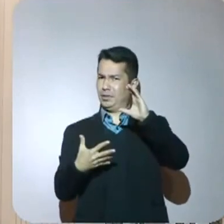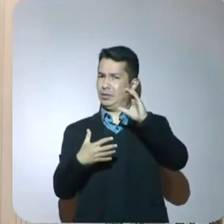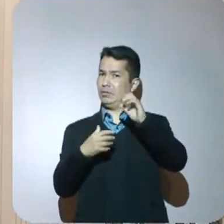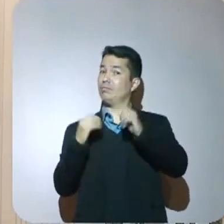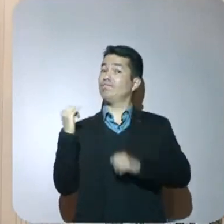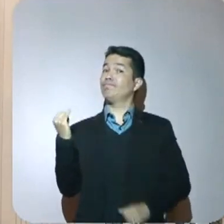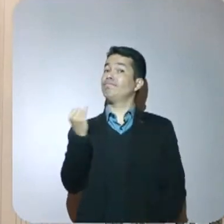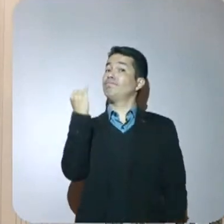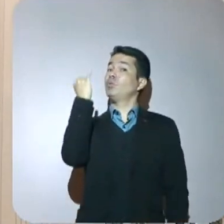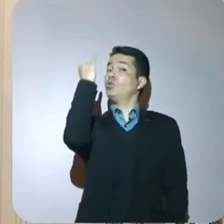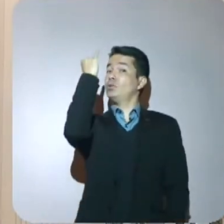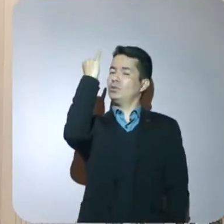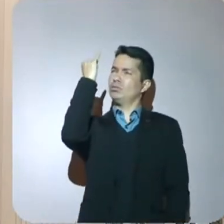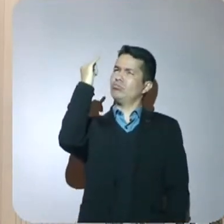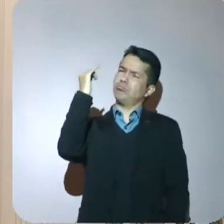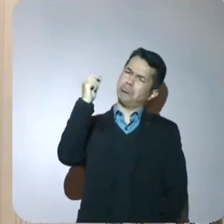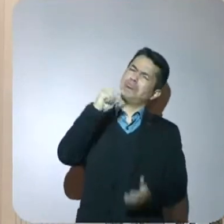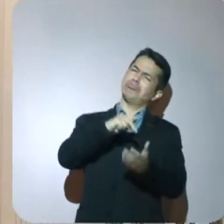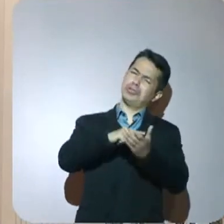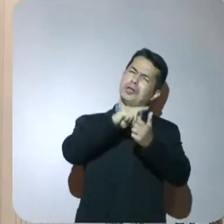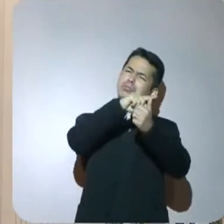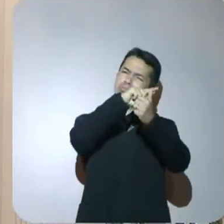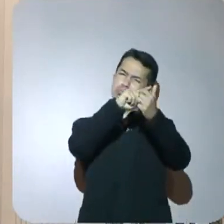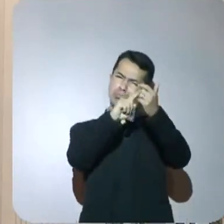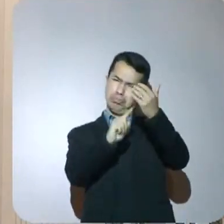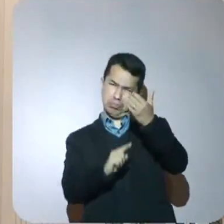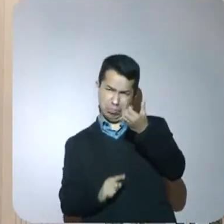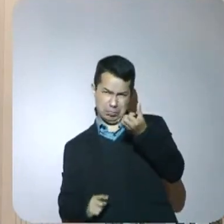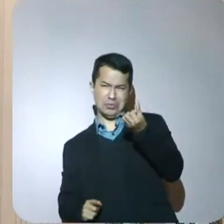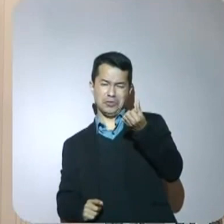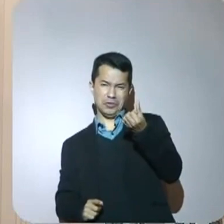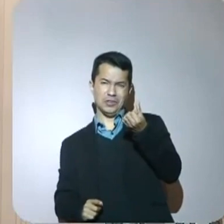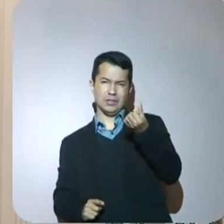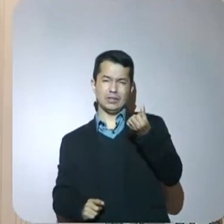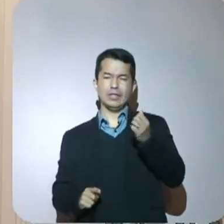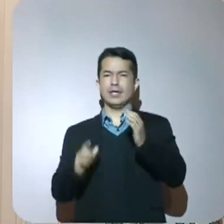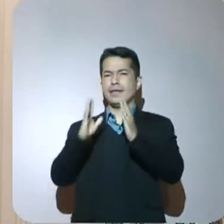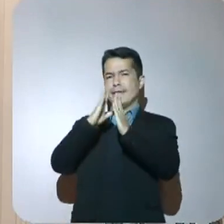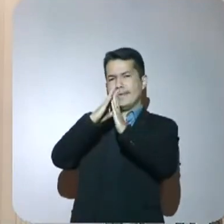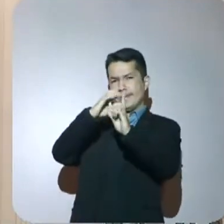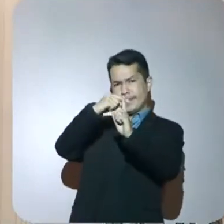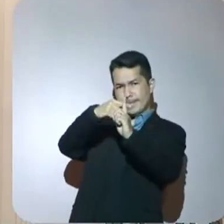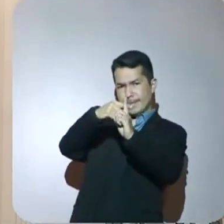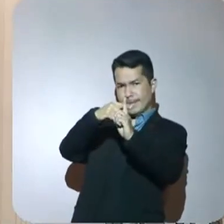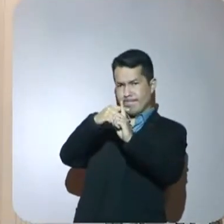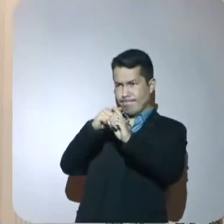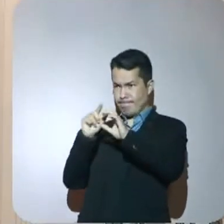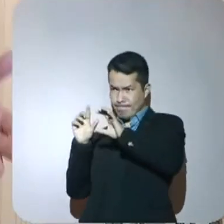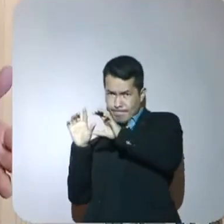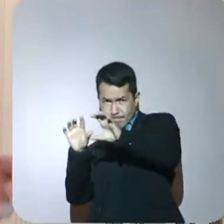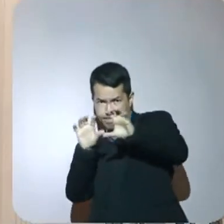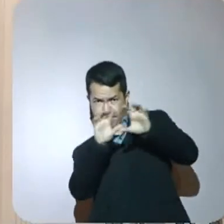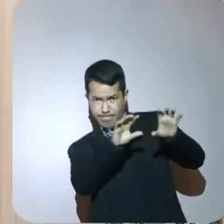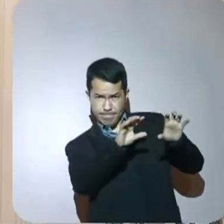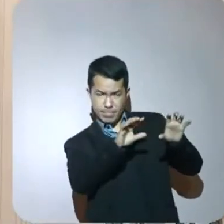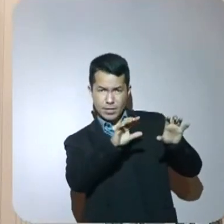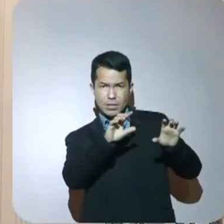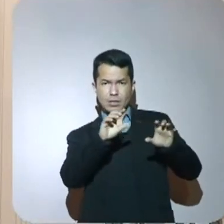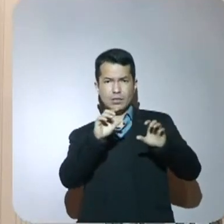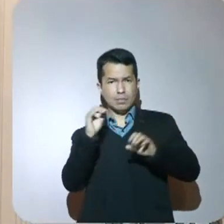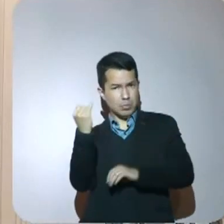nossa sexta, é que a igreja relevante é uma igreja que vive em